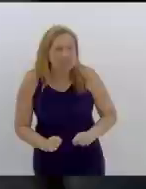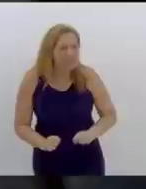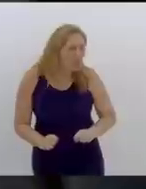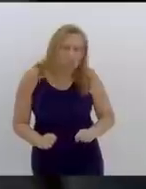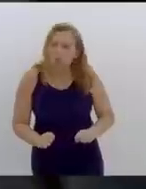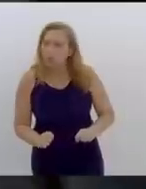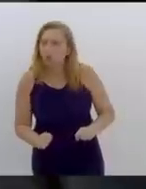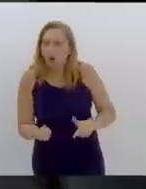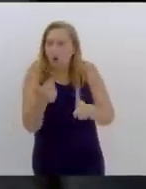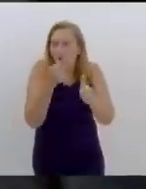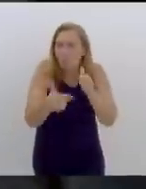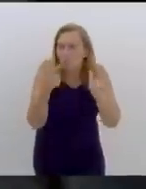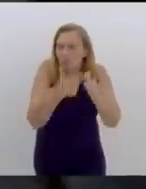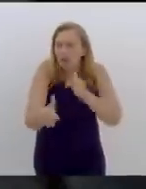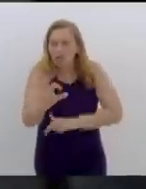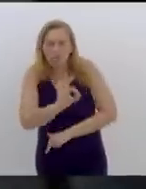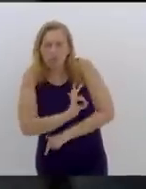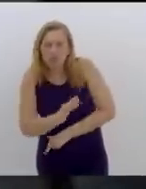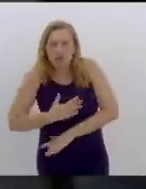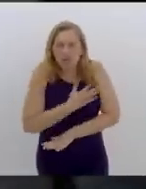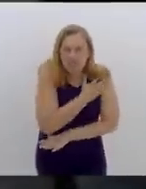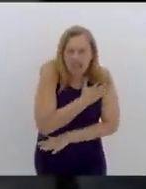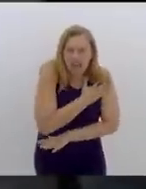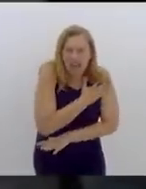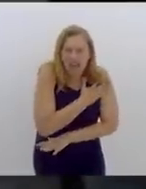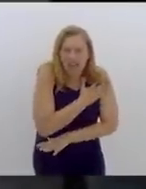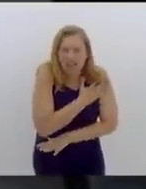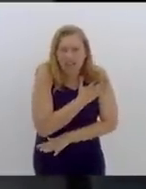o problema é do policial militar